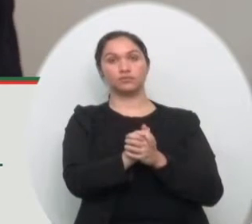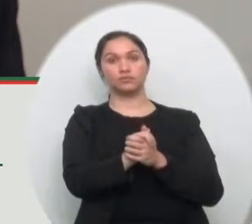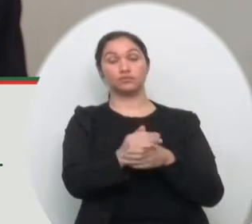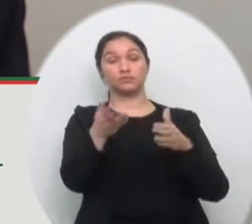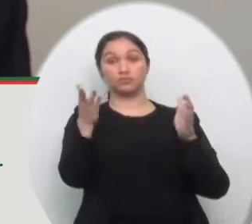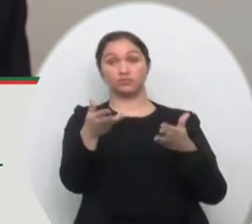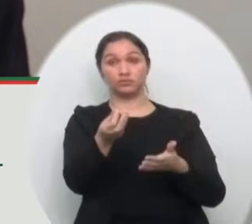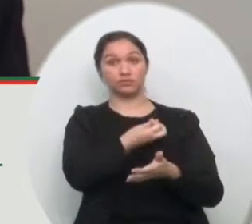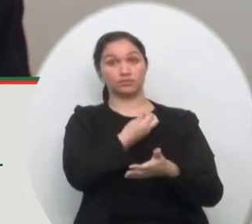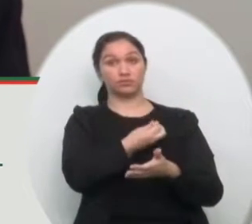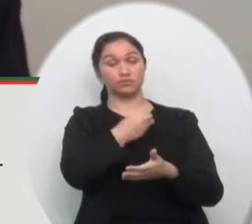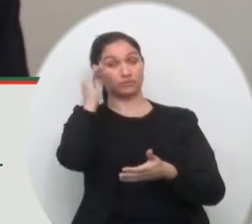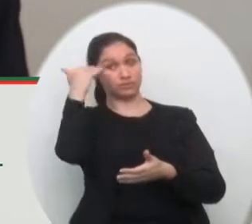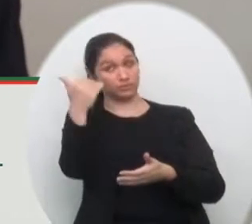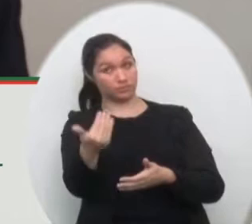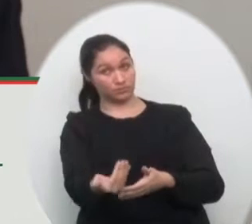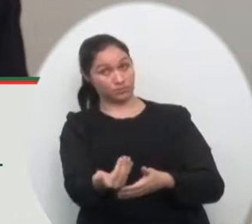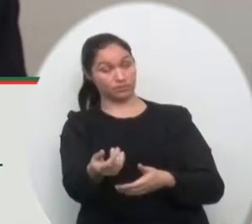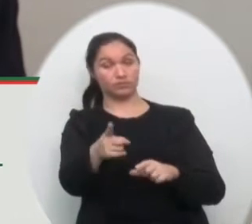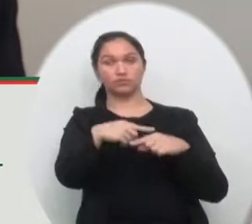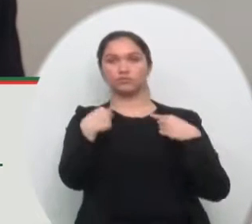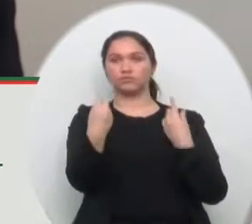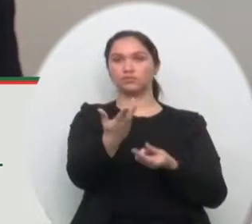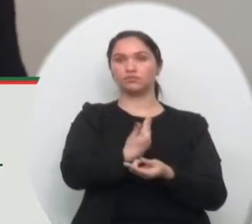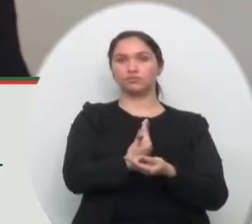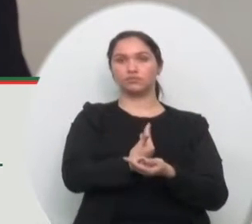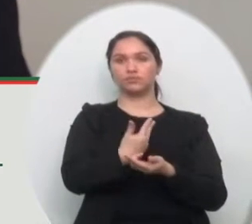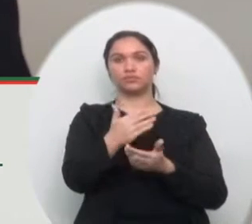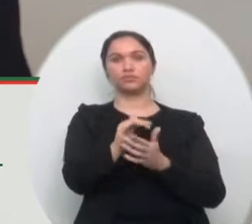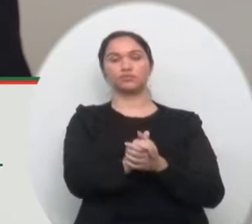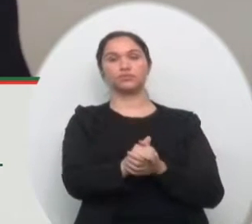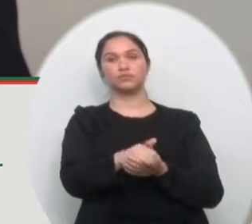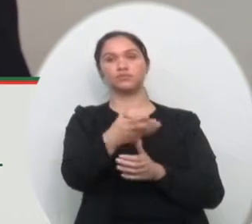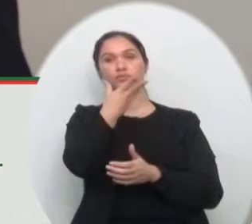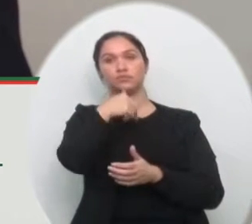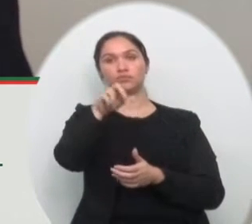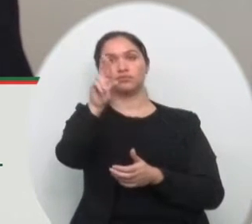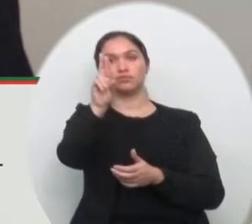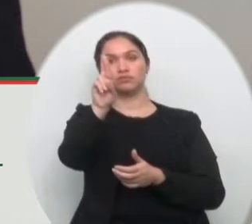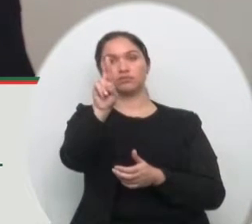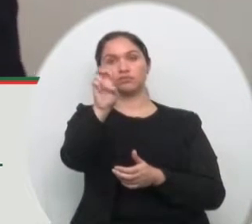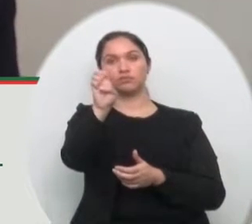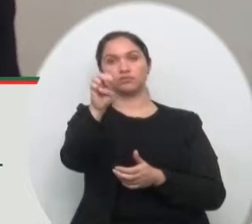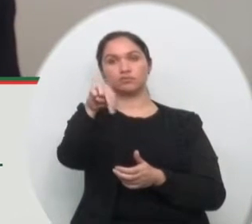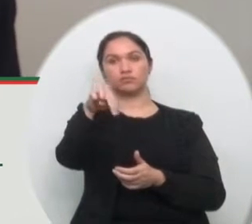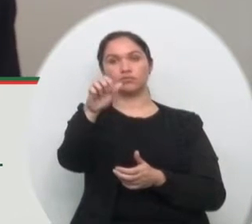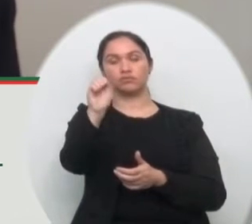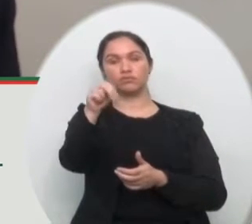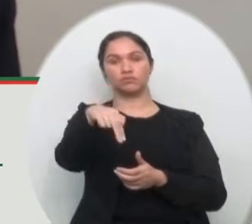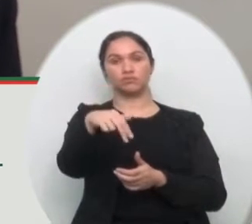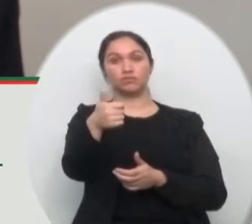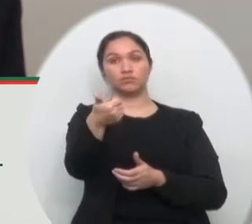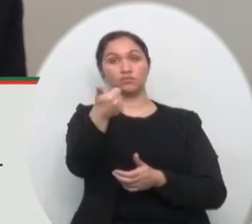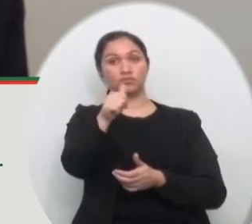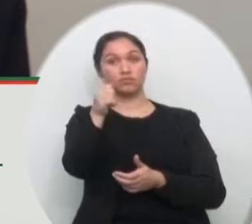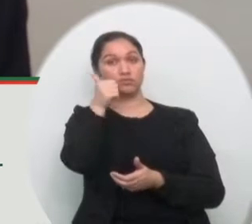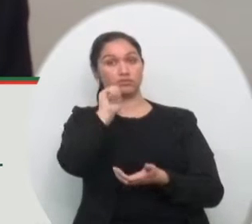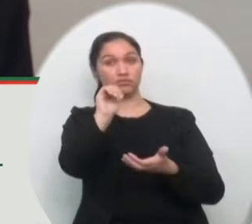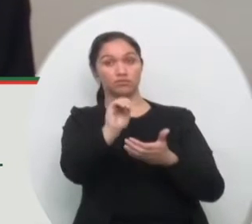homenageando nosso amigo Renan, parabéns, Renan, sua esposa, a